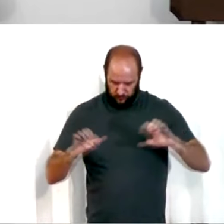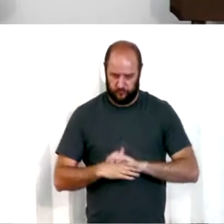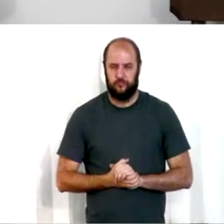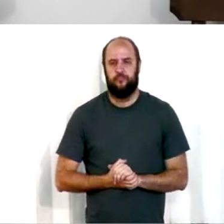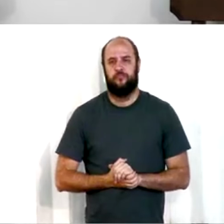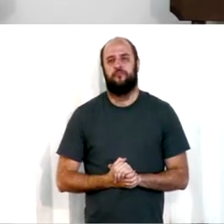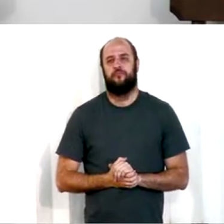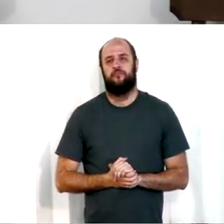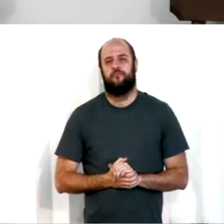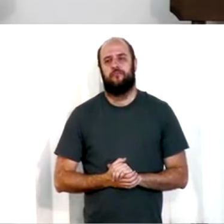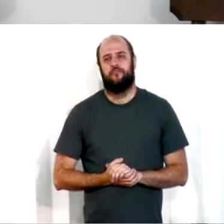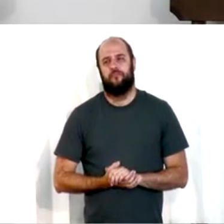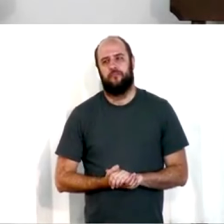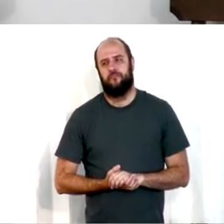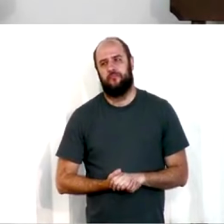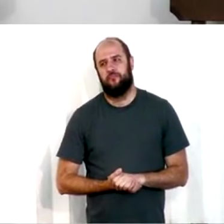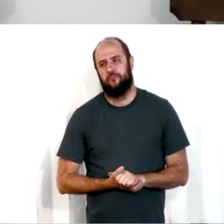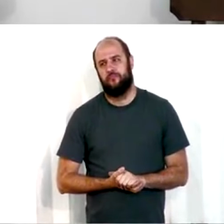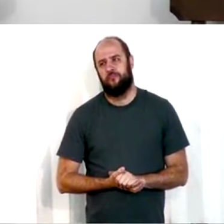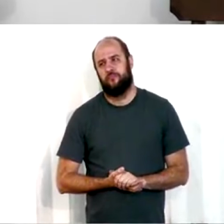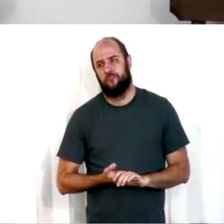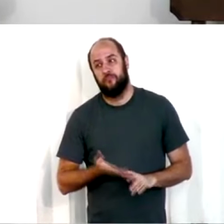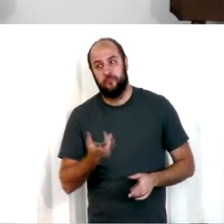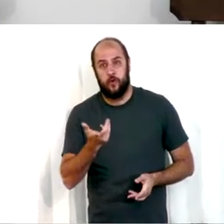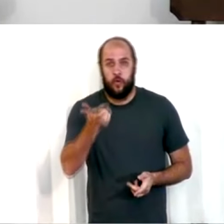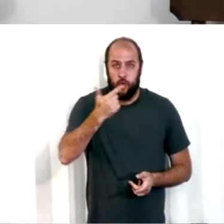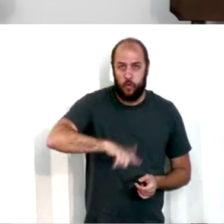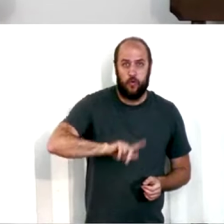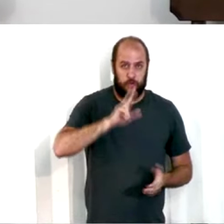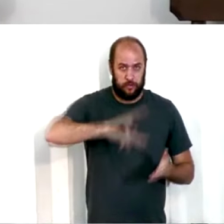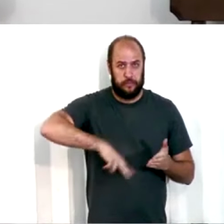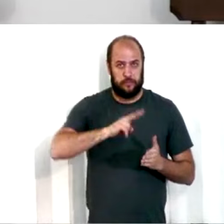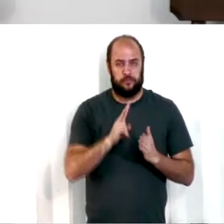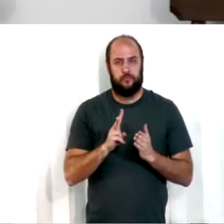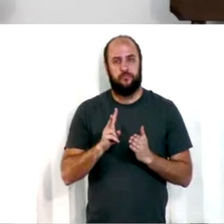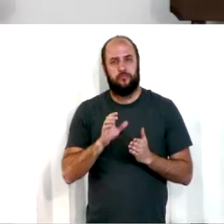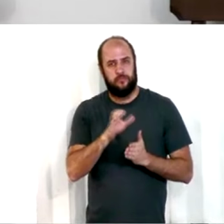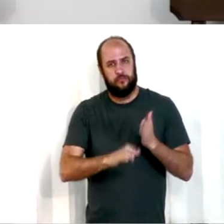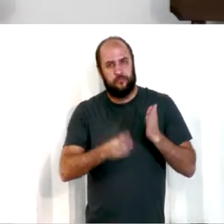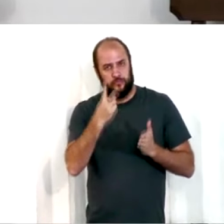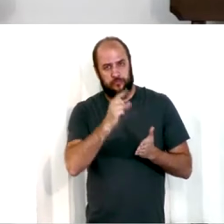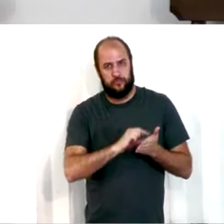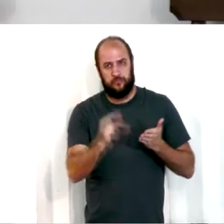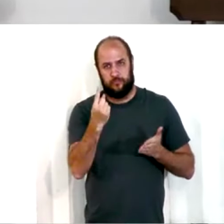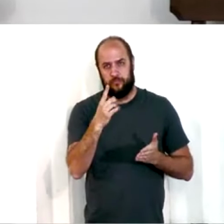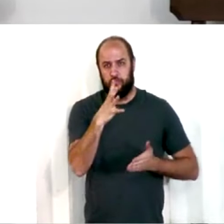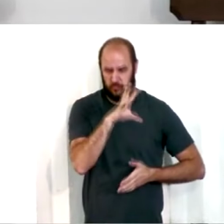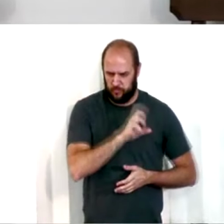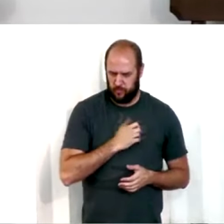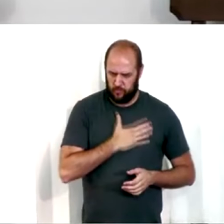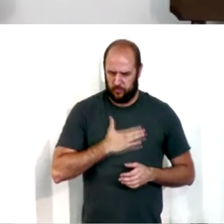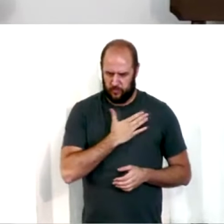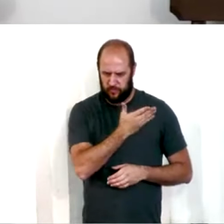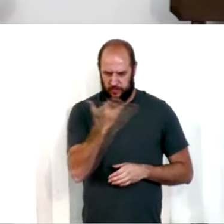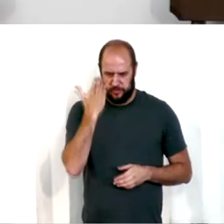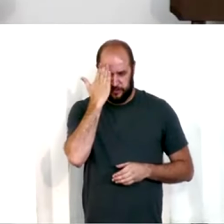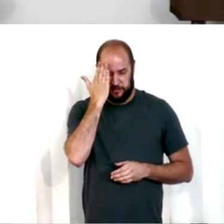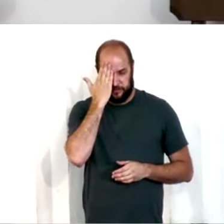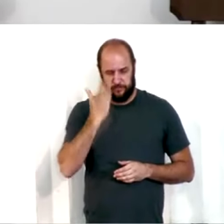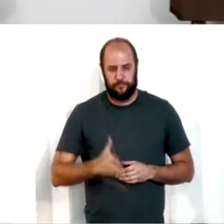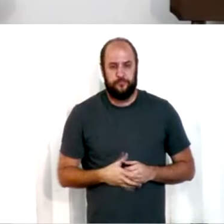favor de vós. Voltando ao texto, capítulo 2, verso 1. Gostaria, pois, que soubesses com grande luta venho mantendo